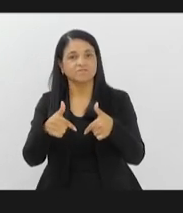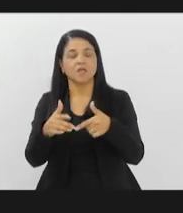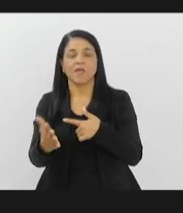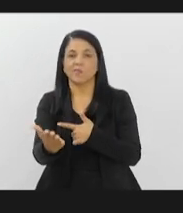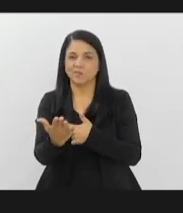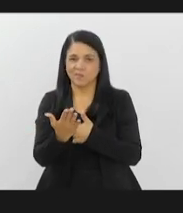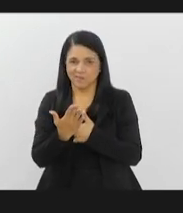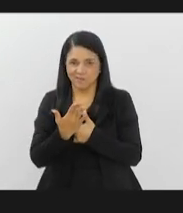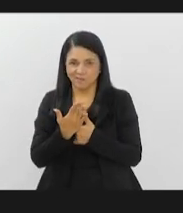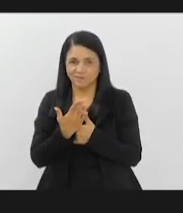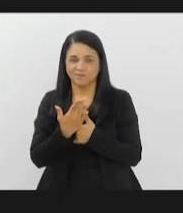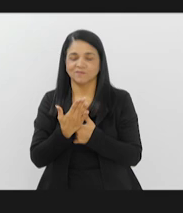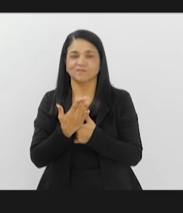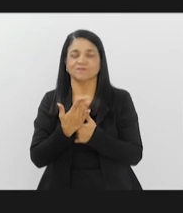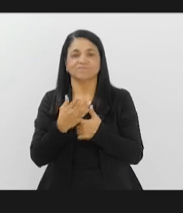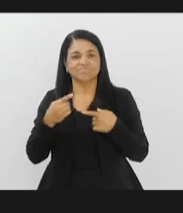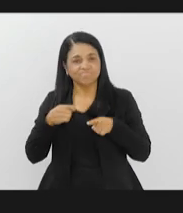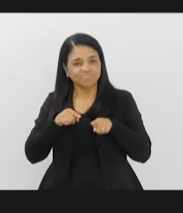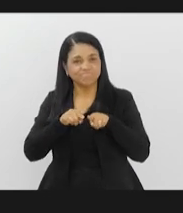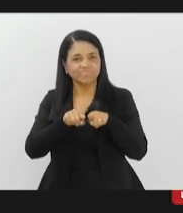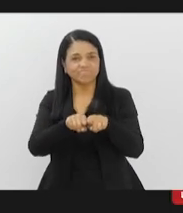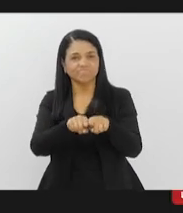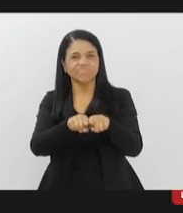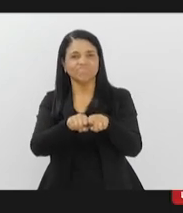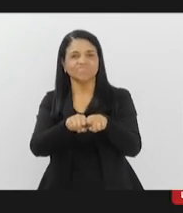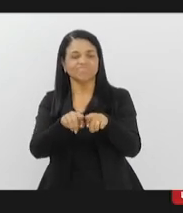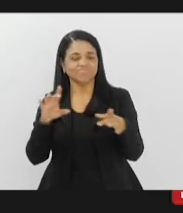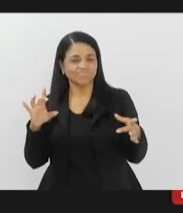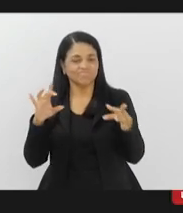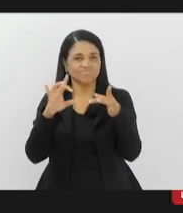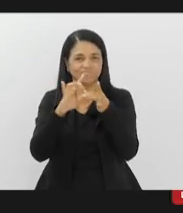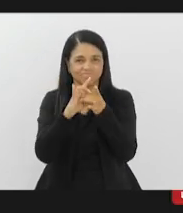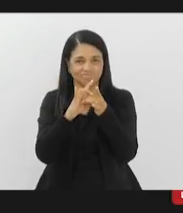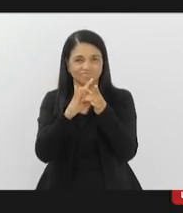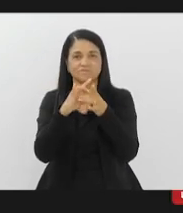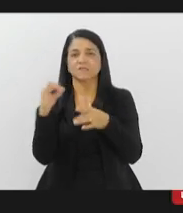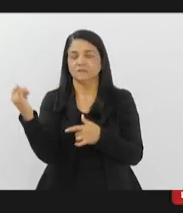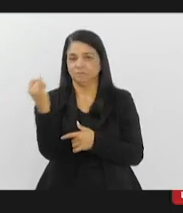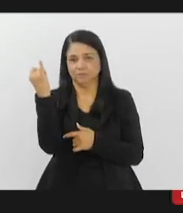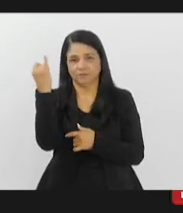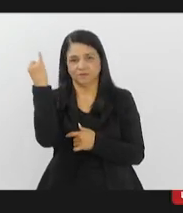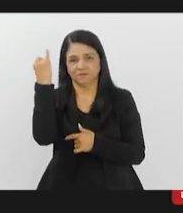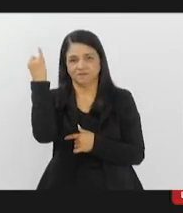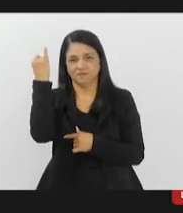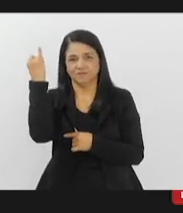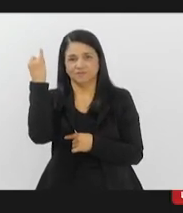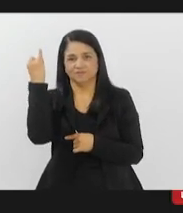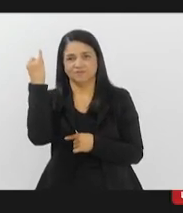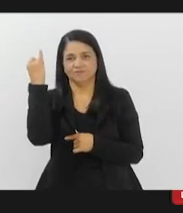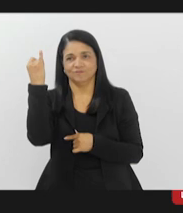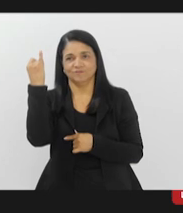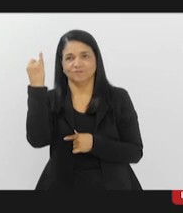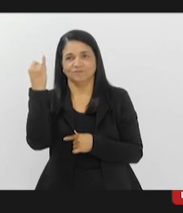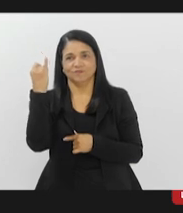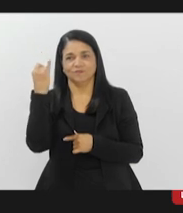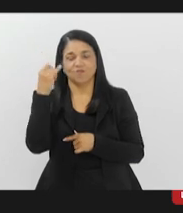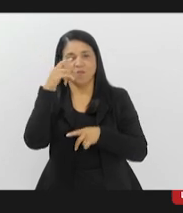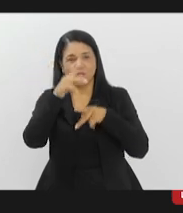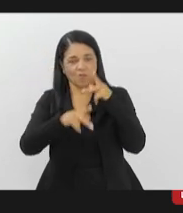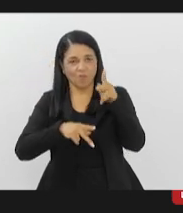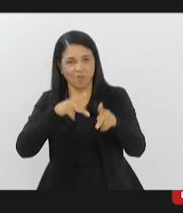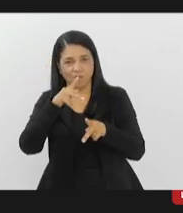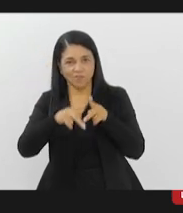ajudarem a veicular de forma muito importante ao nosso povo